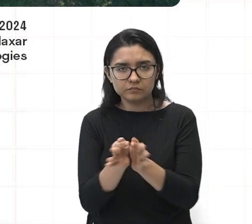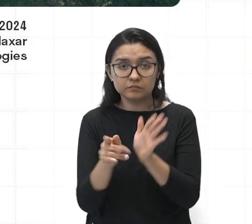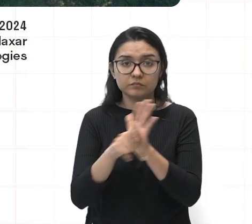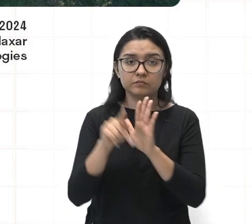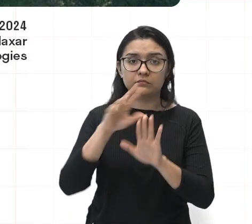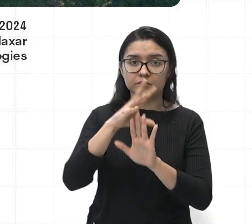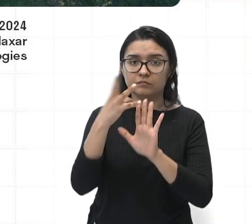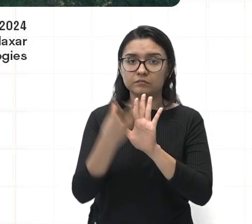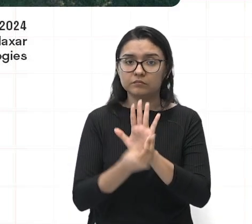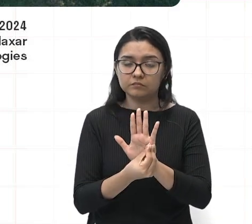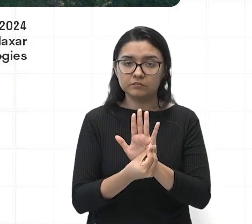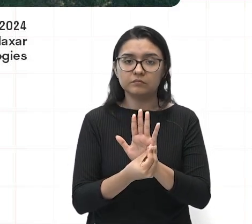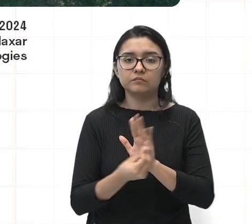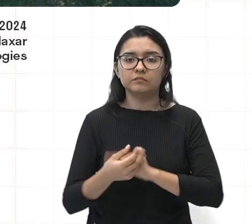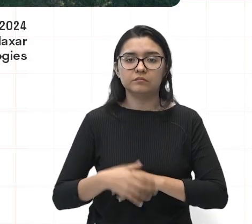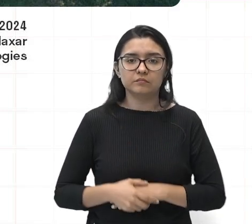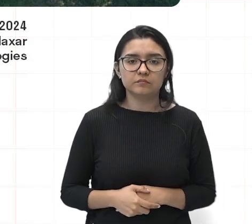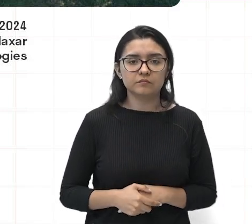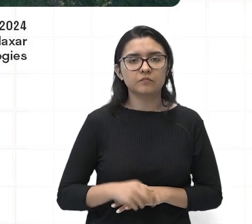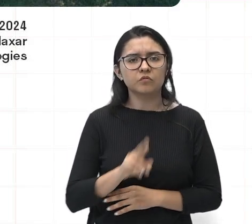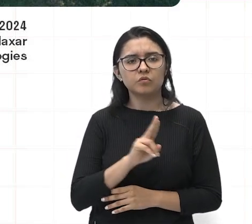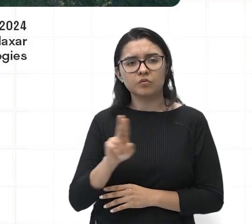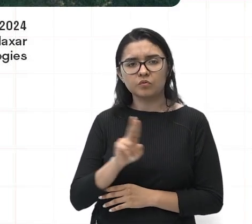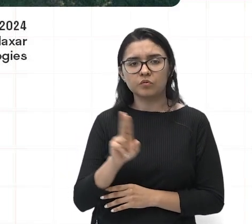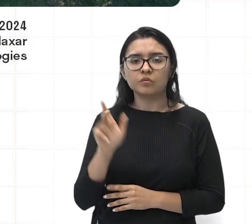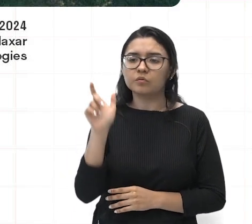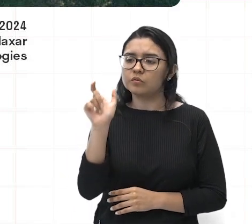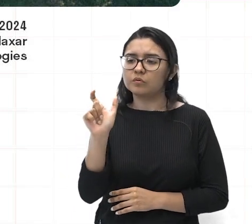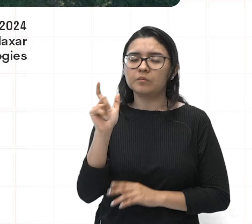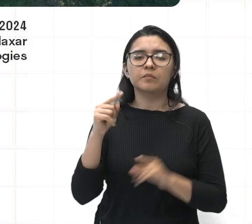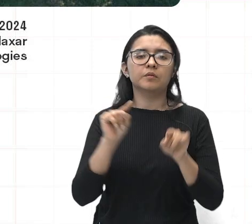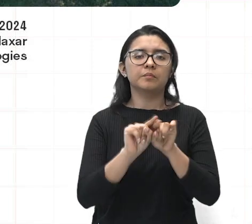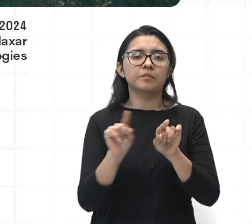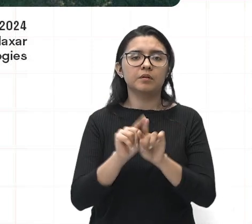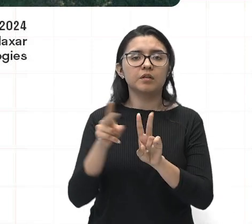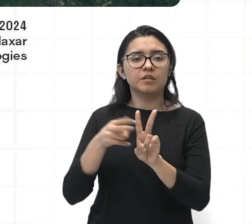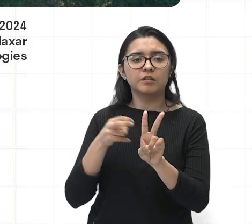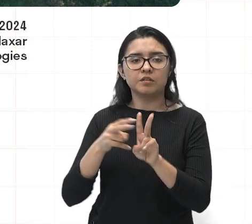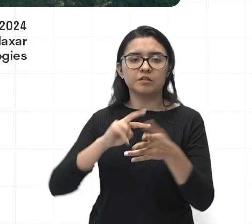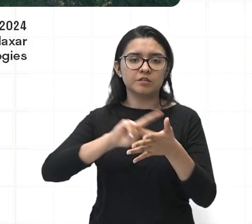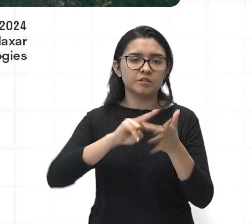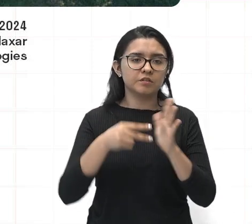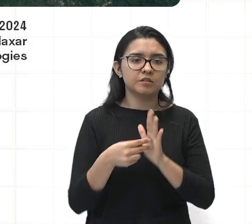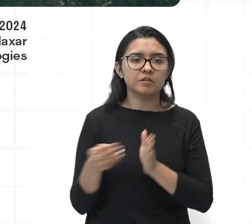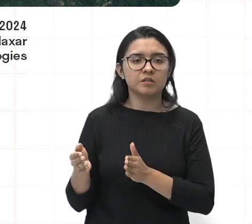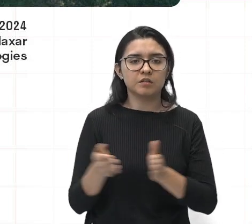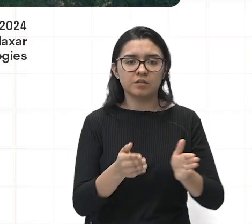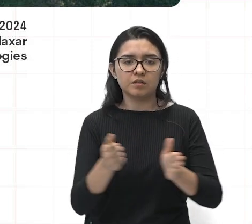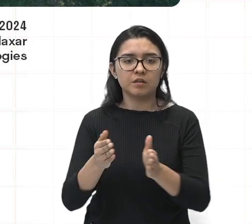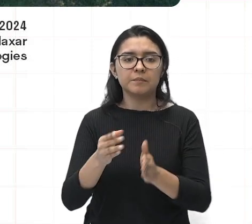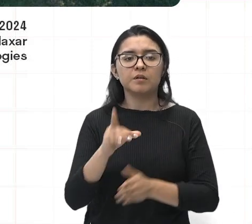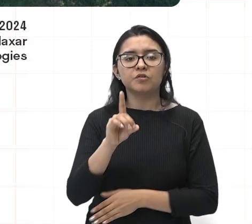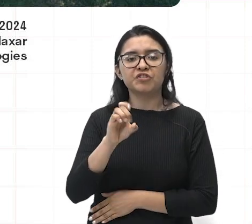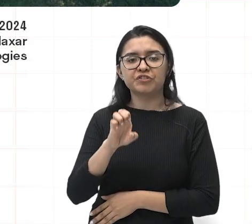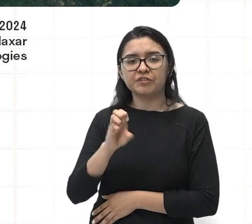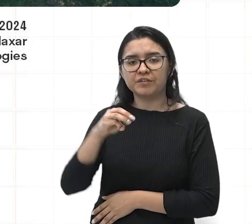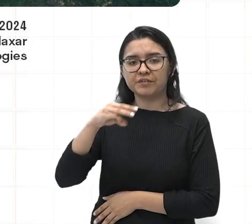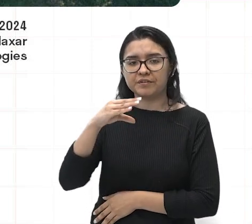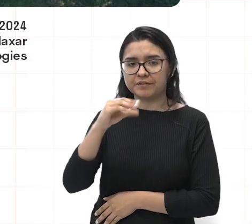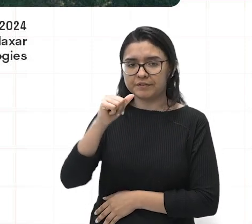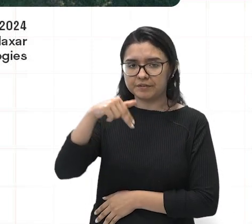Amazônia. Esse nome ele é um termo indígena que significa caminho de canoa. Então eles